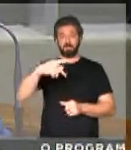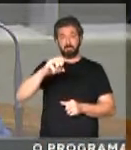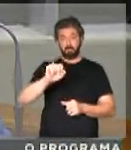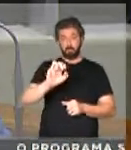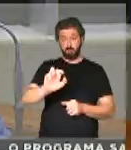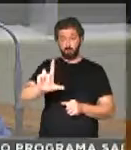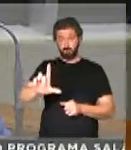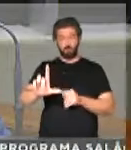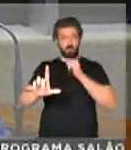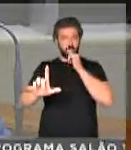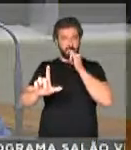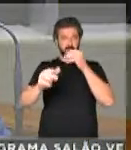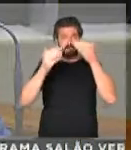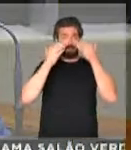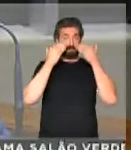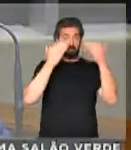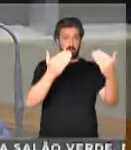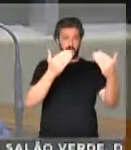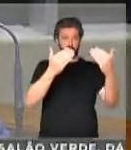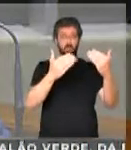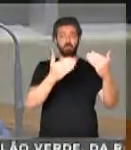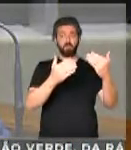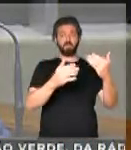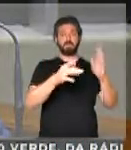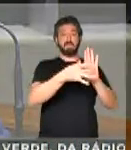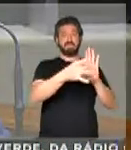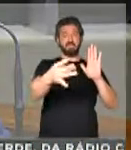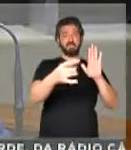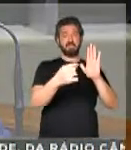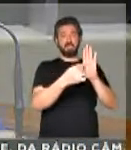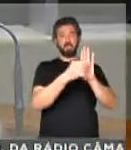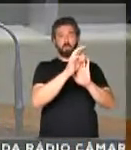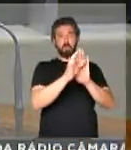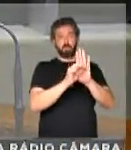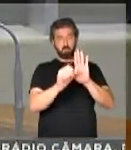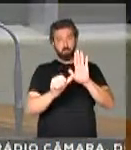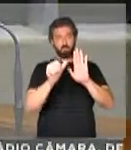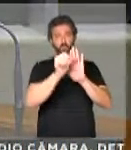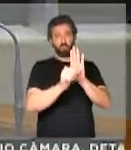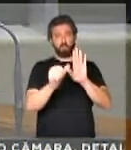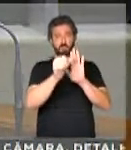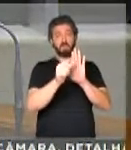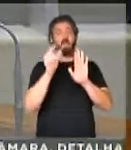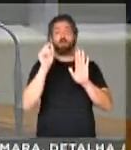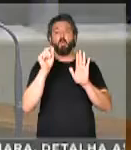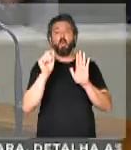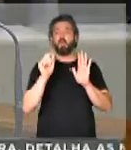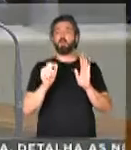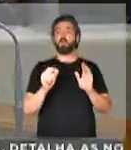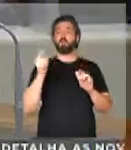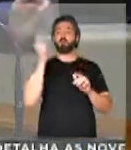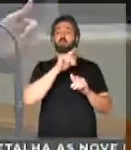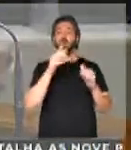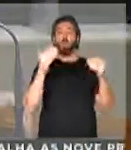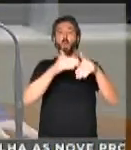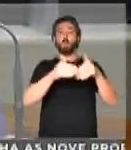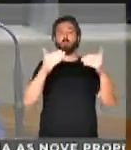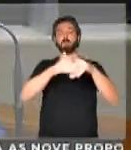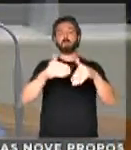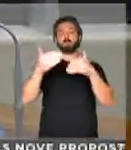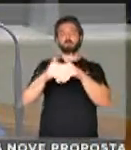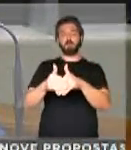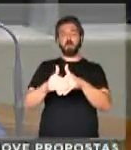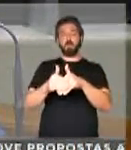por exemplo, apresentou um destaque para que a gente tenha a